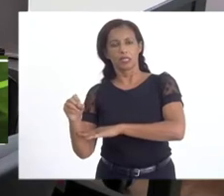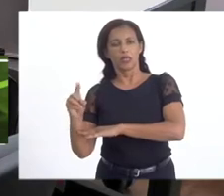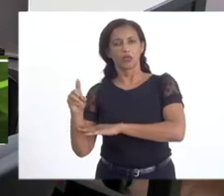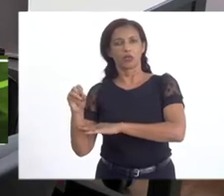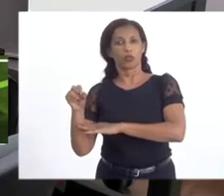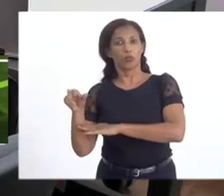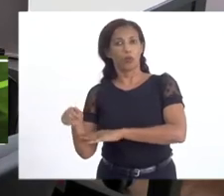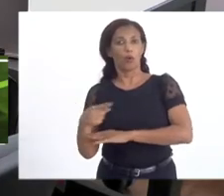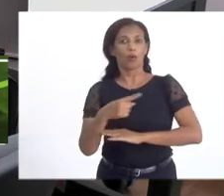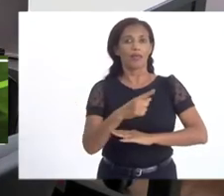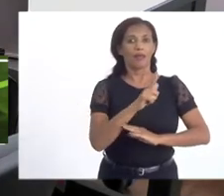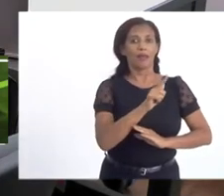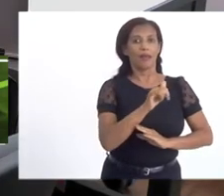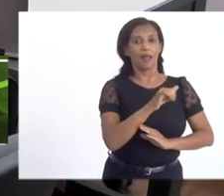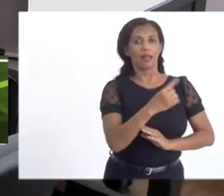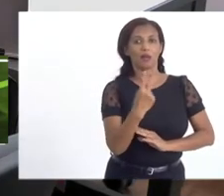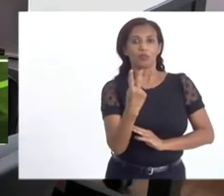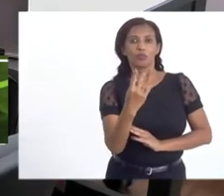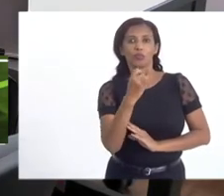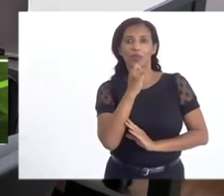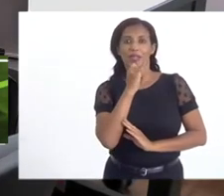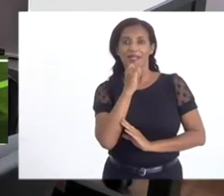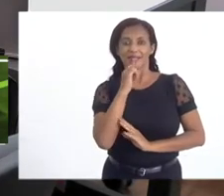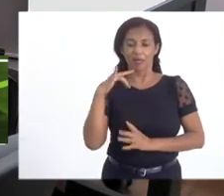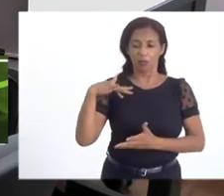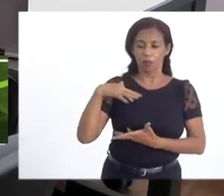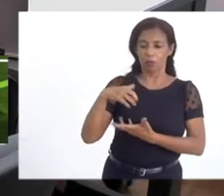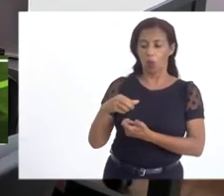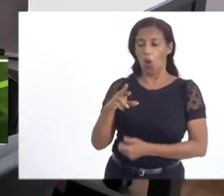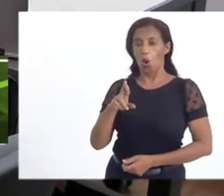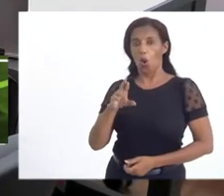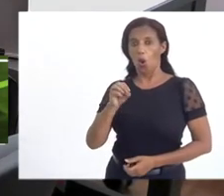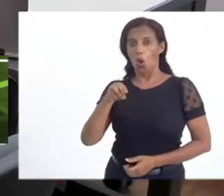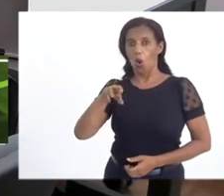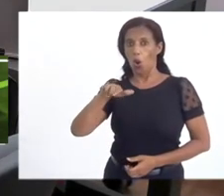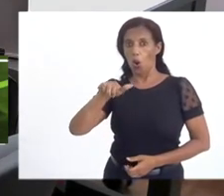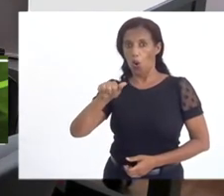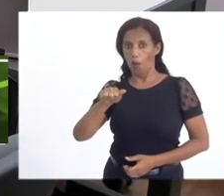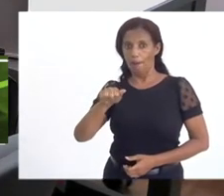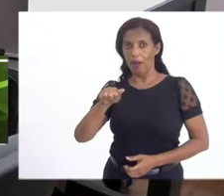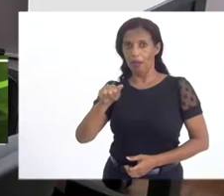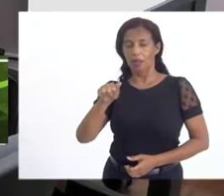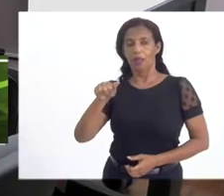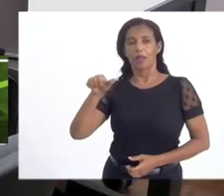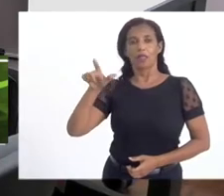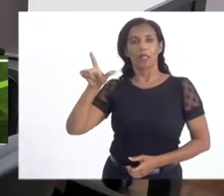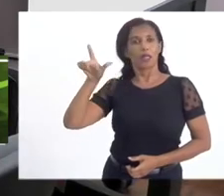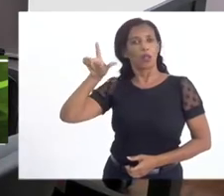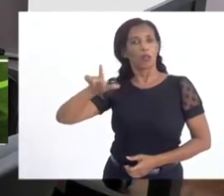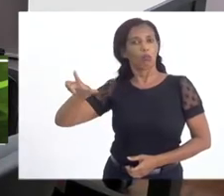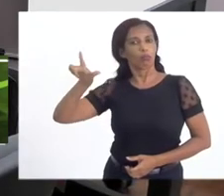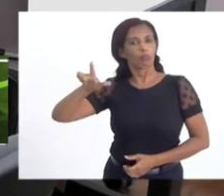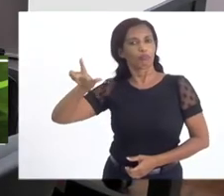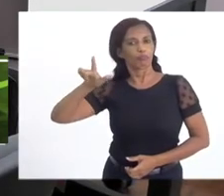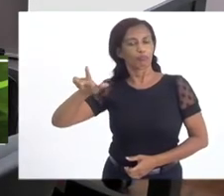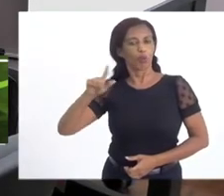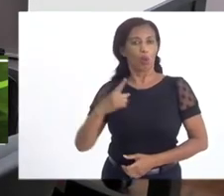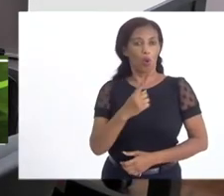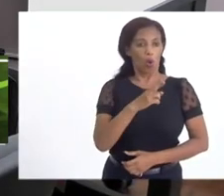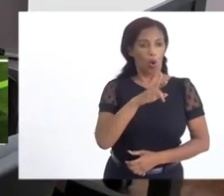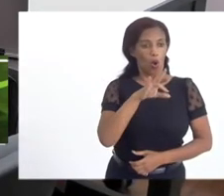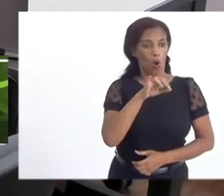dar dois exemplos internacionais, Roma e Londres. Roma tem o aeroporto Fiumicino, que é